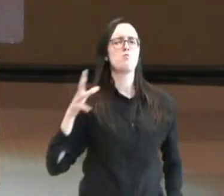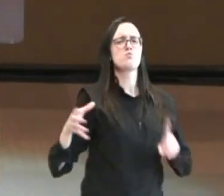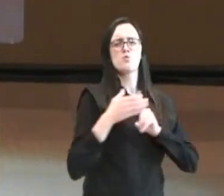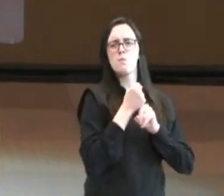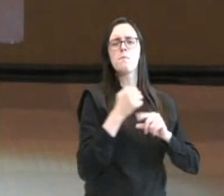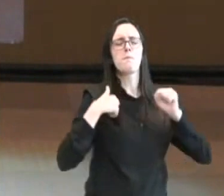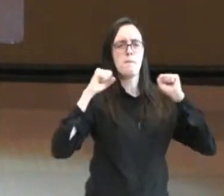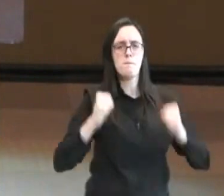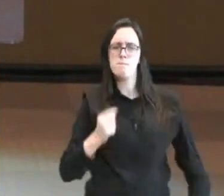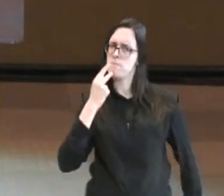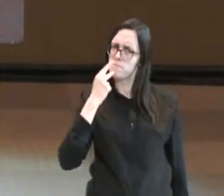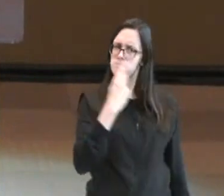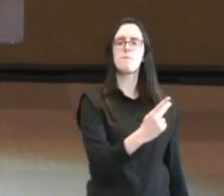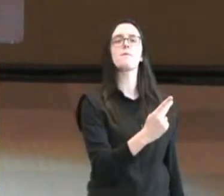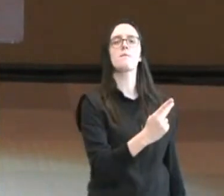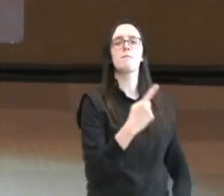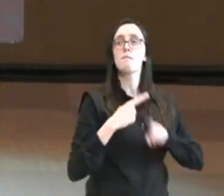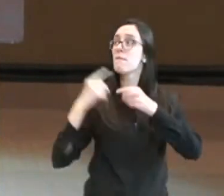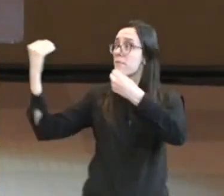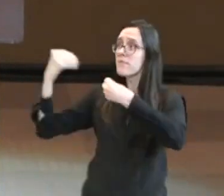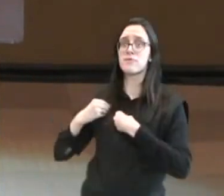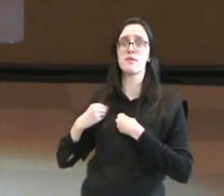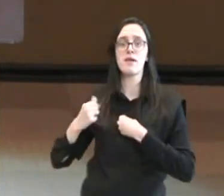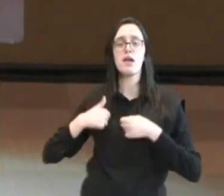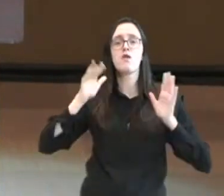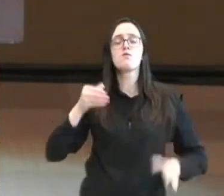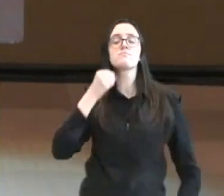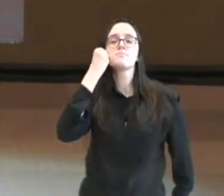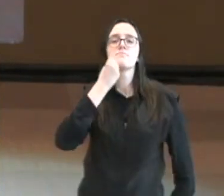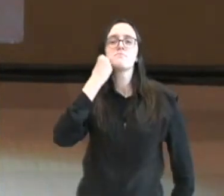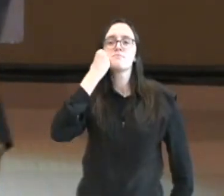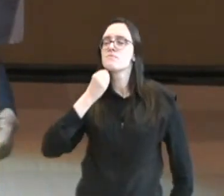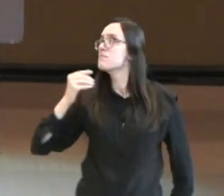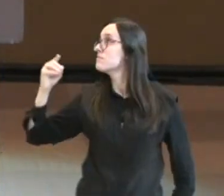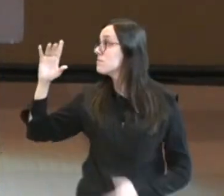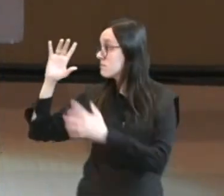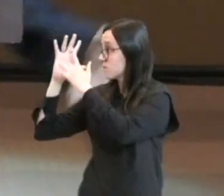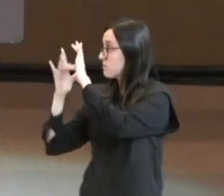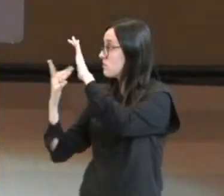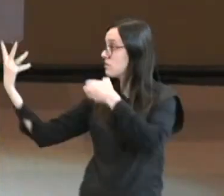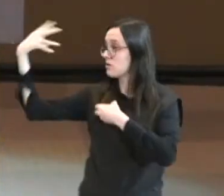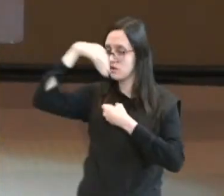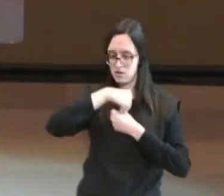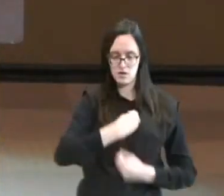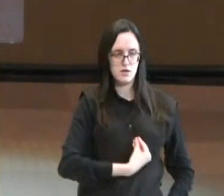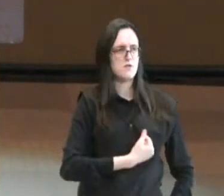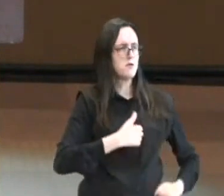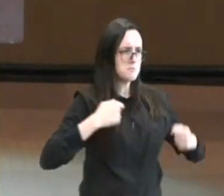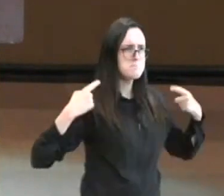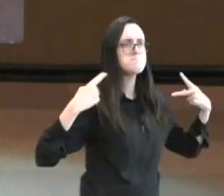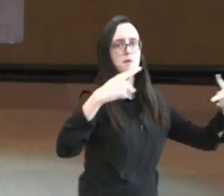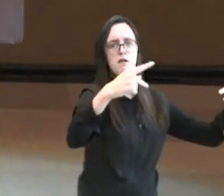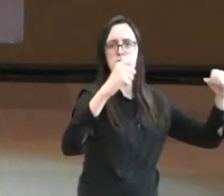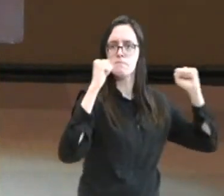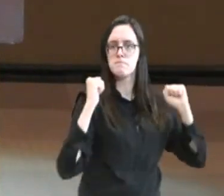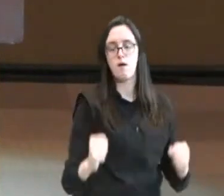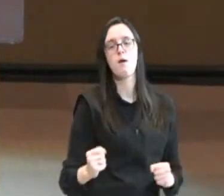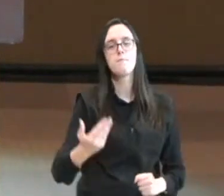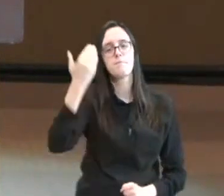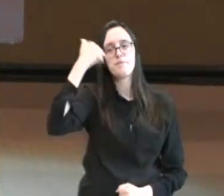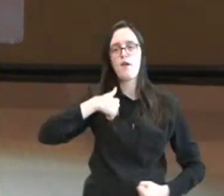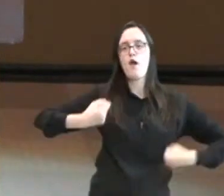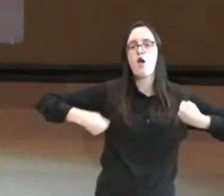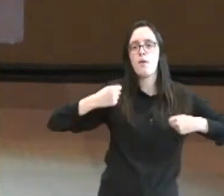e com autoridade, porque eu tenho experimentado Ele na minha vida. Um dia eu fui correr no parque do